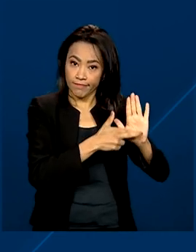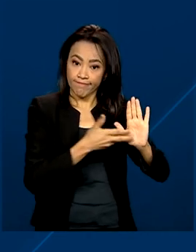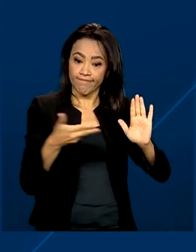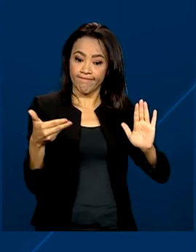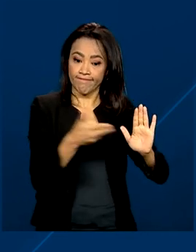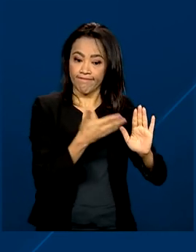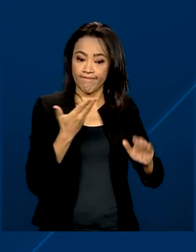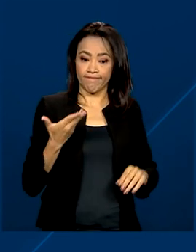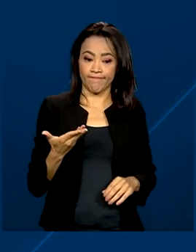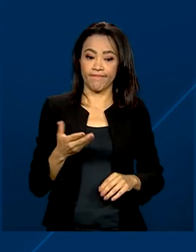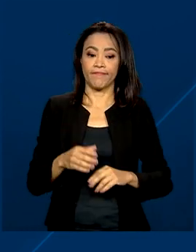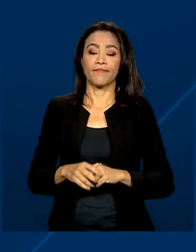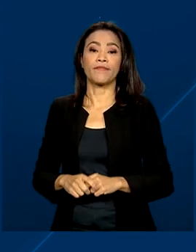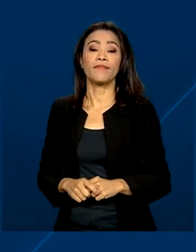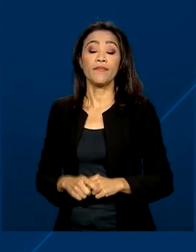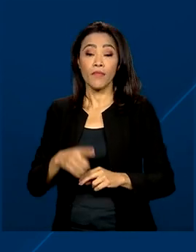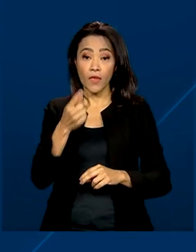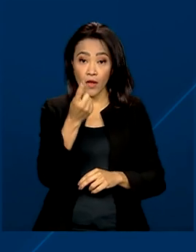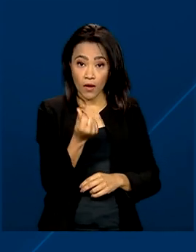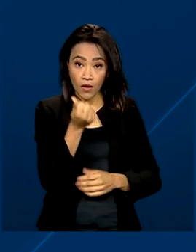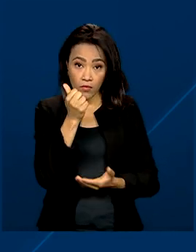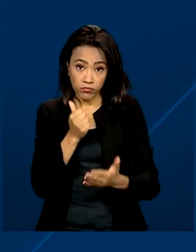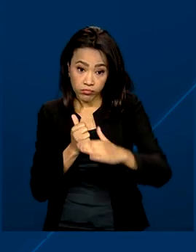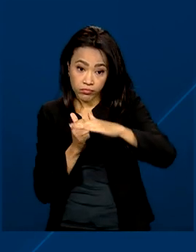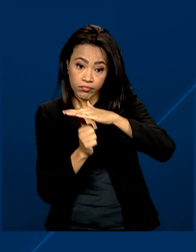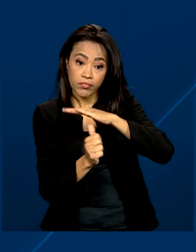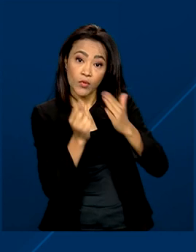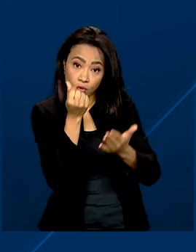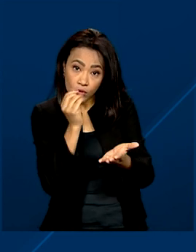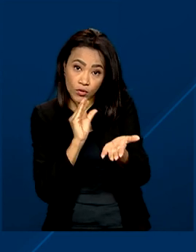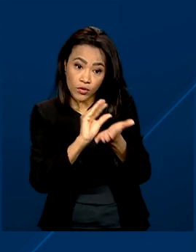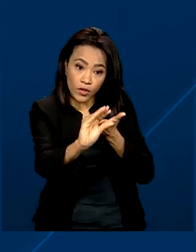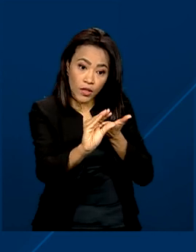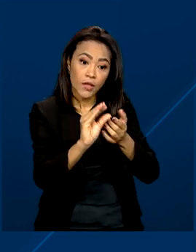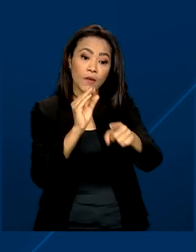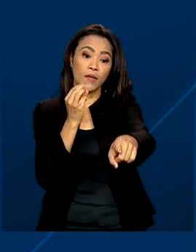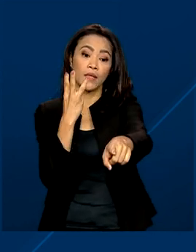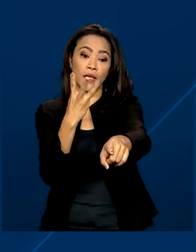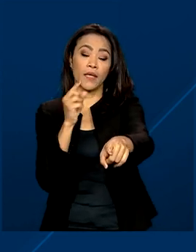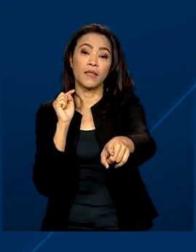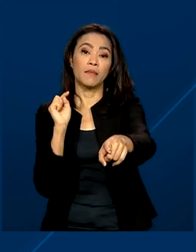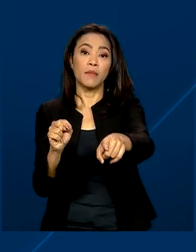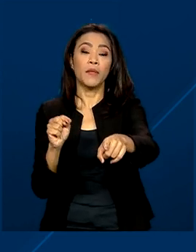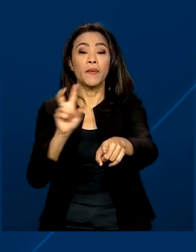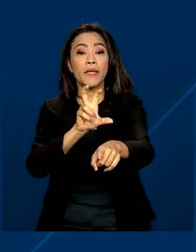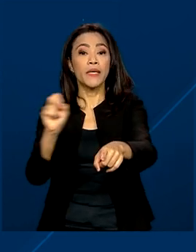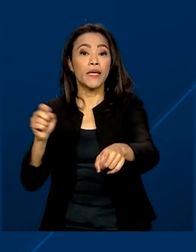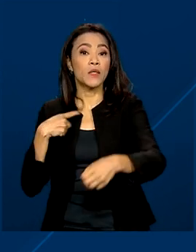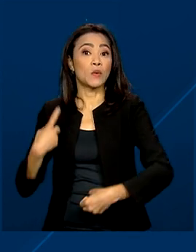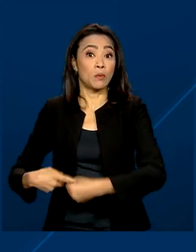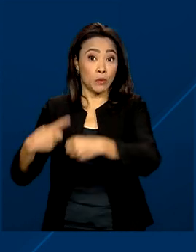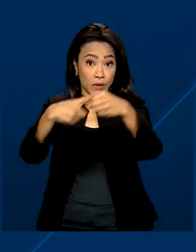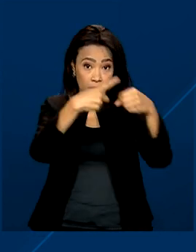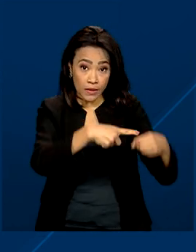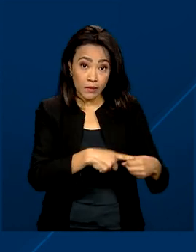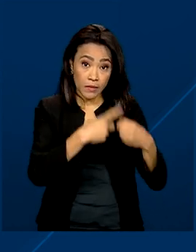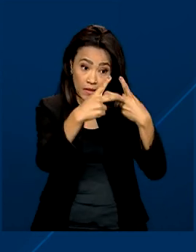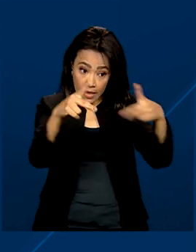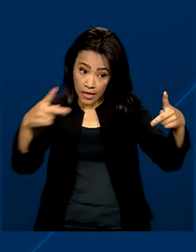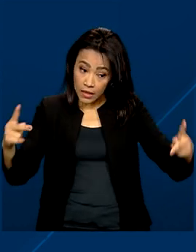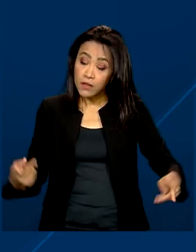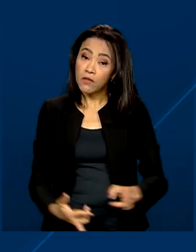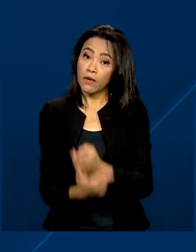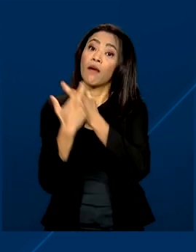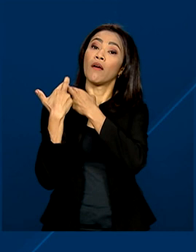socioeducativas os recursos vão ser repassados a 3.500 municípios que vão ficar